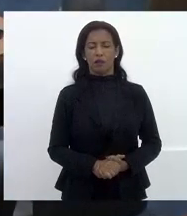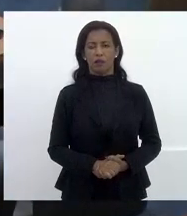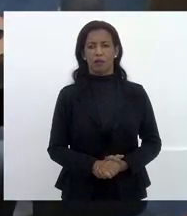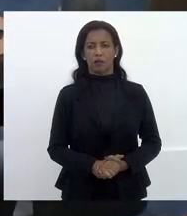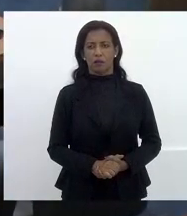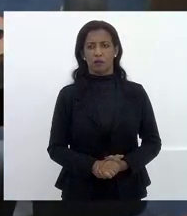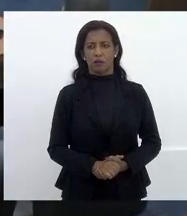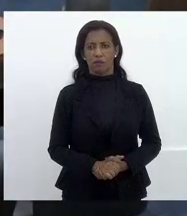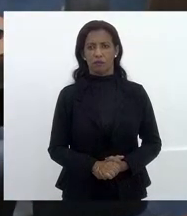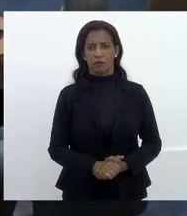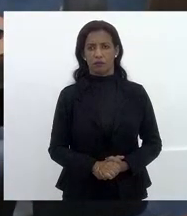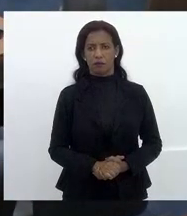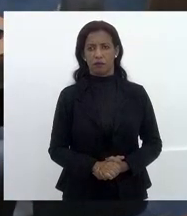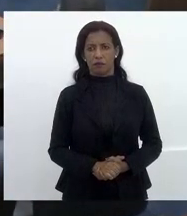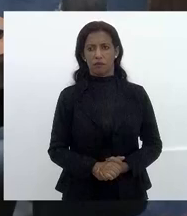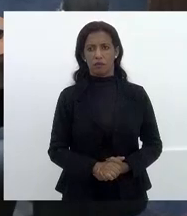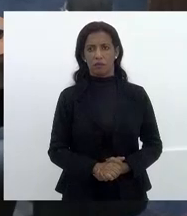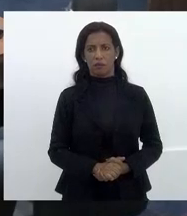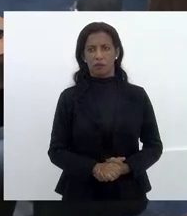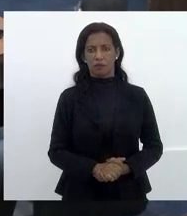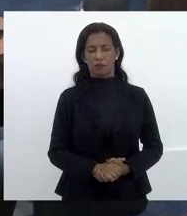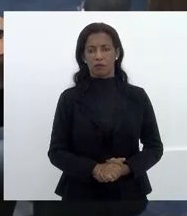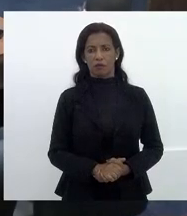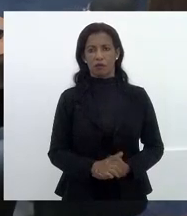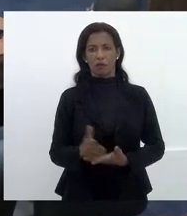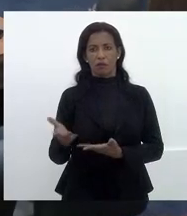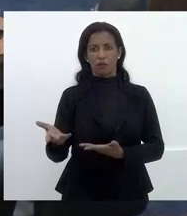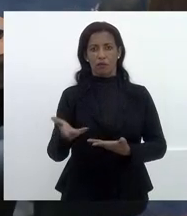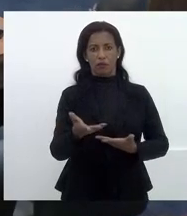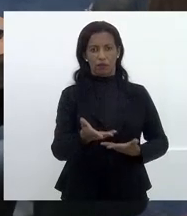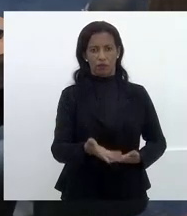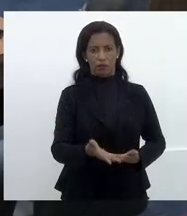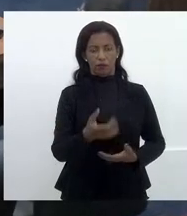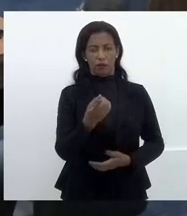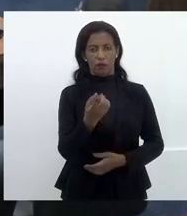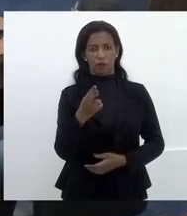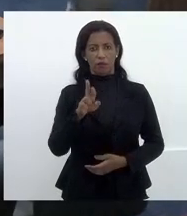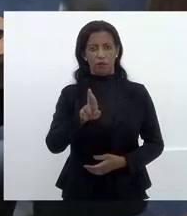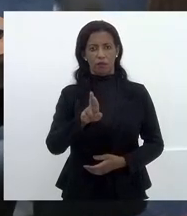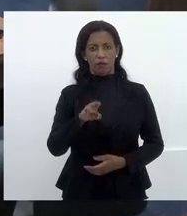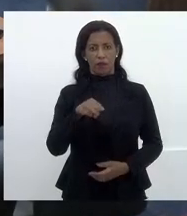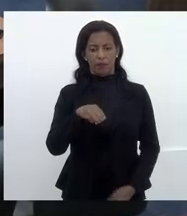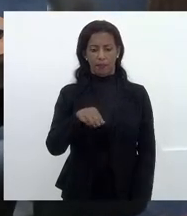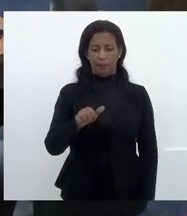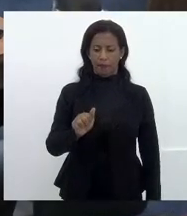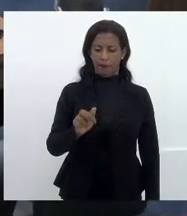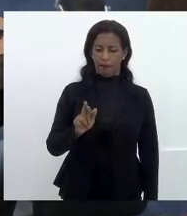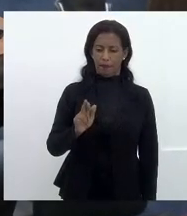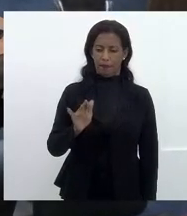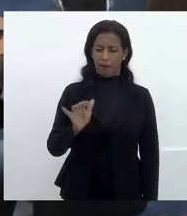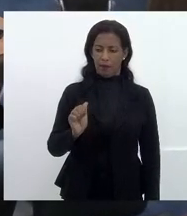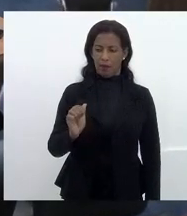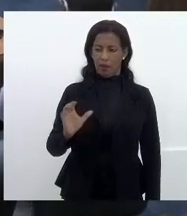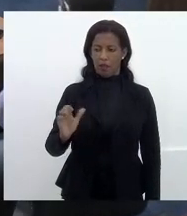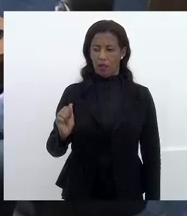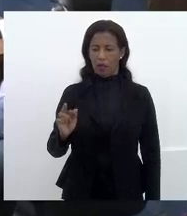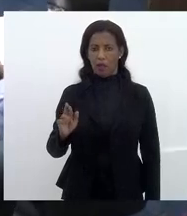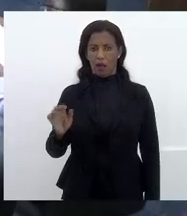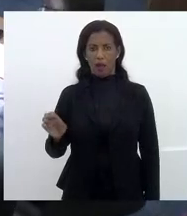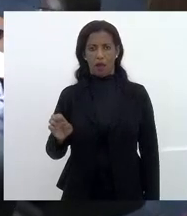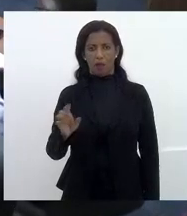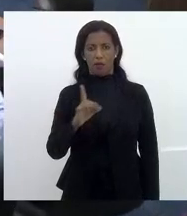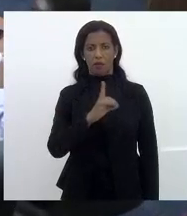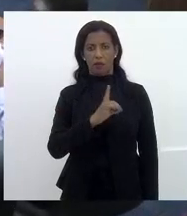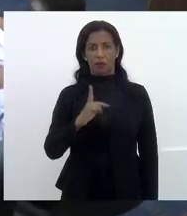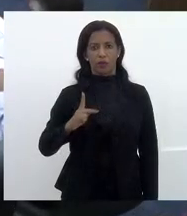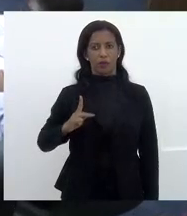por aí convidado a doutora Maria Carmem diz a defensora